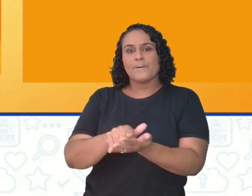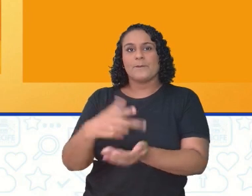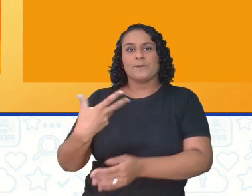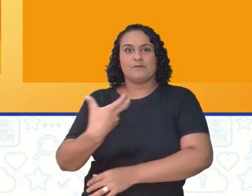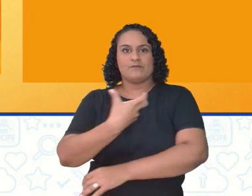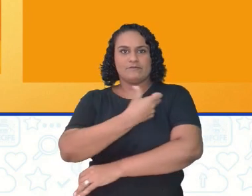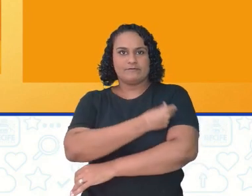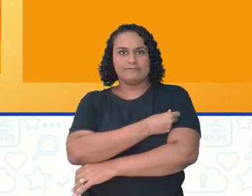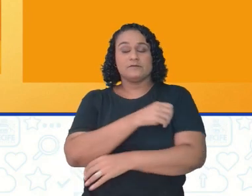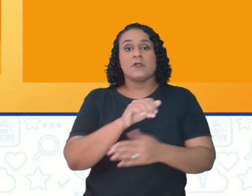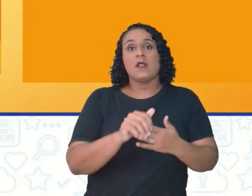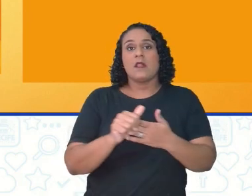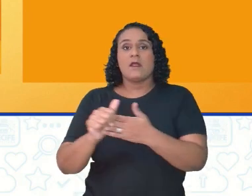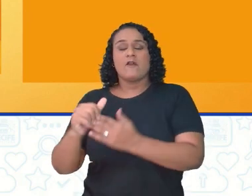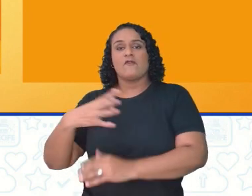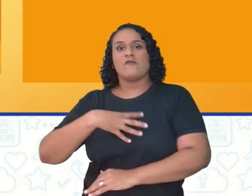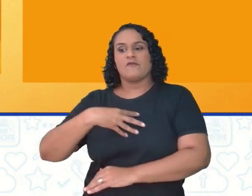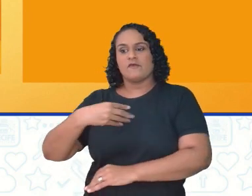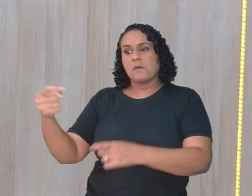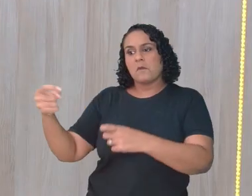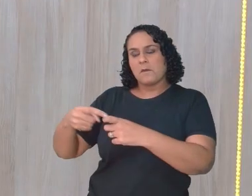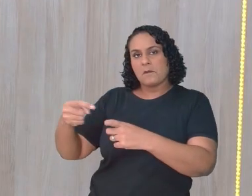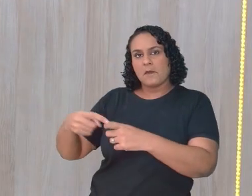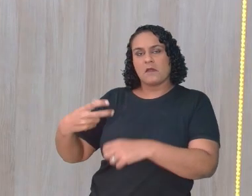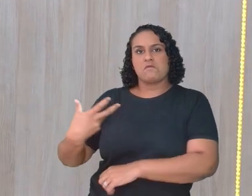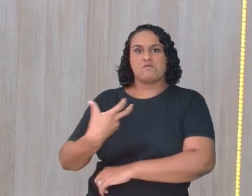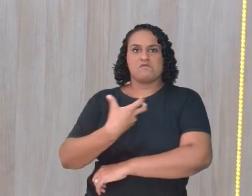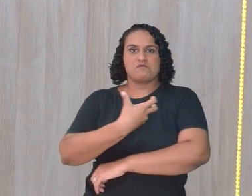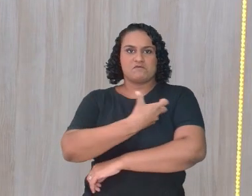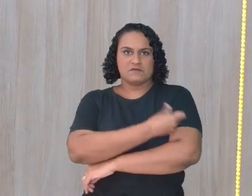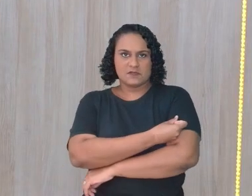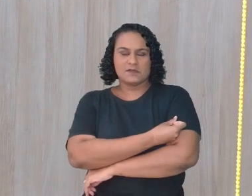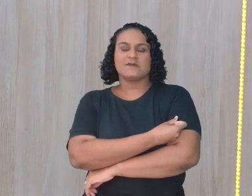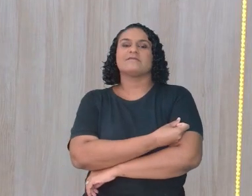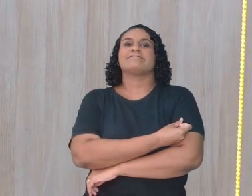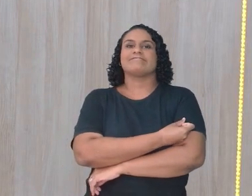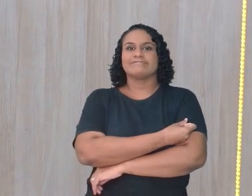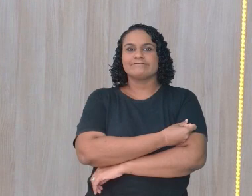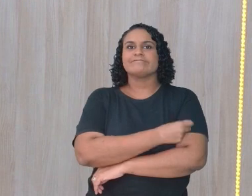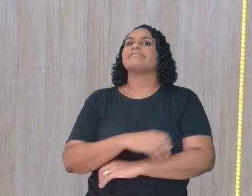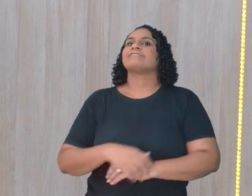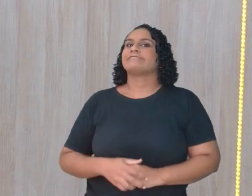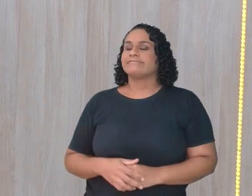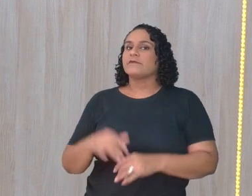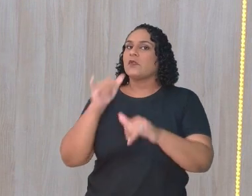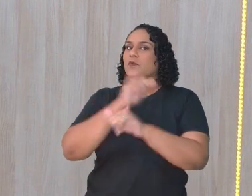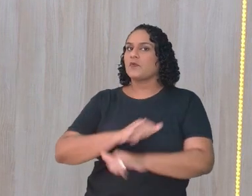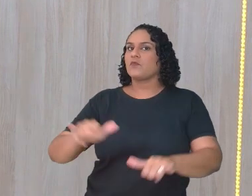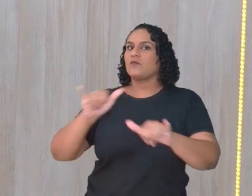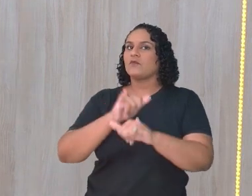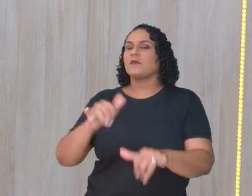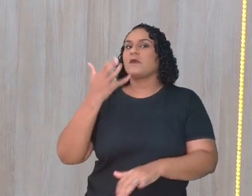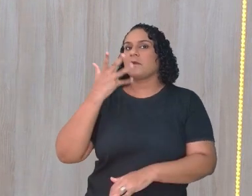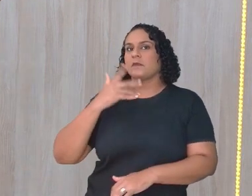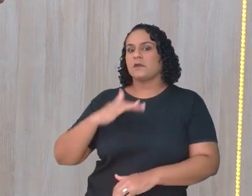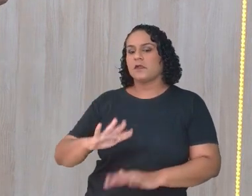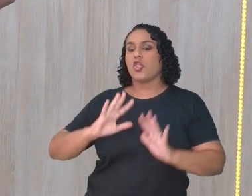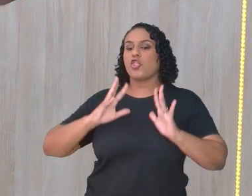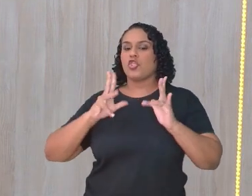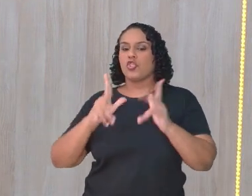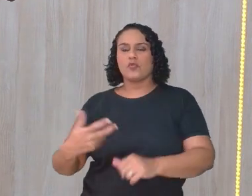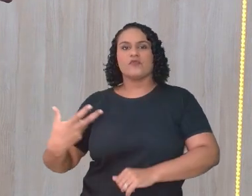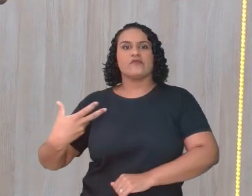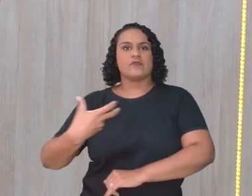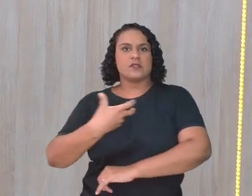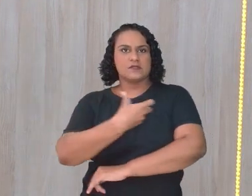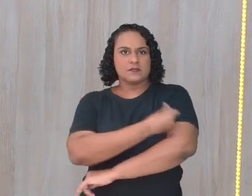filhos, levem os filhos para os postos para que realmente vacinem as crianças. Estamos nessa campanha que as crianças sejam vacinadas,